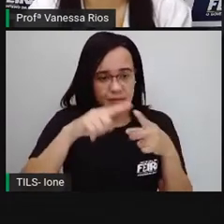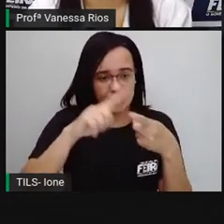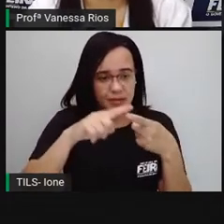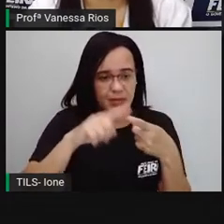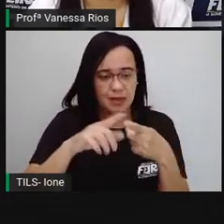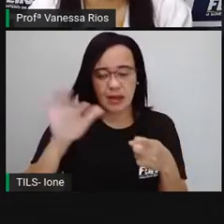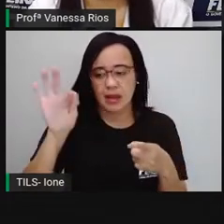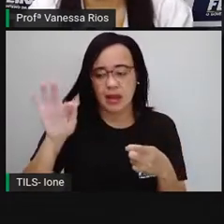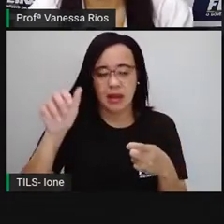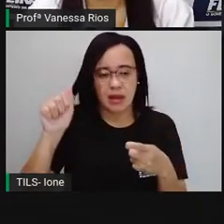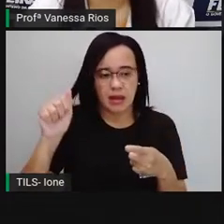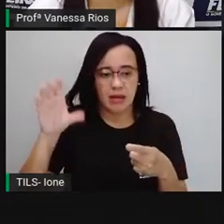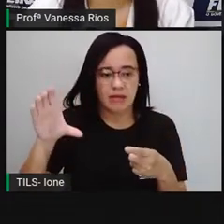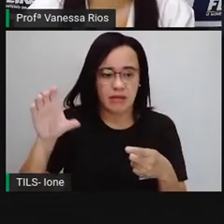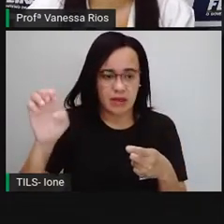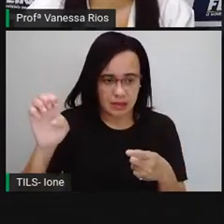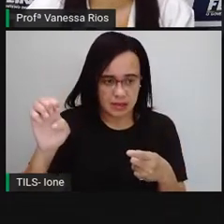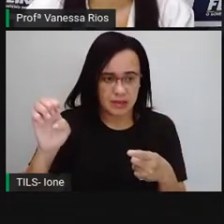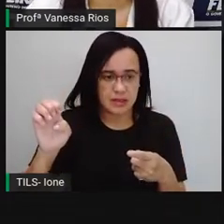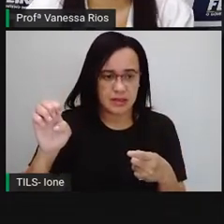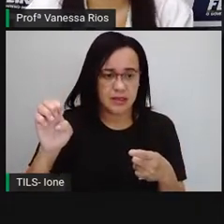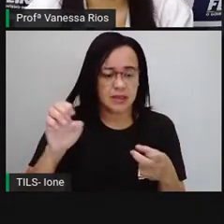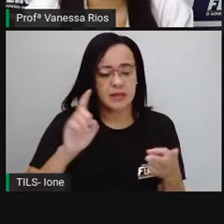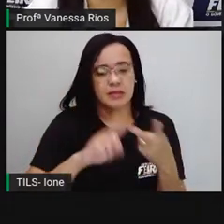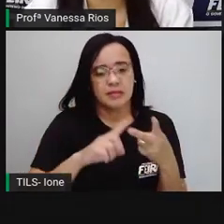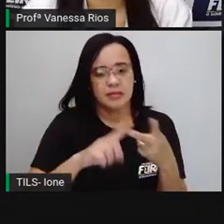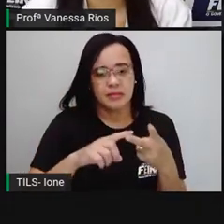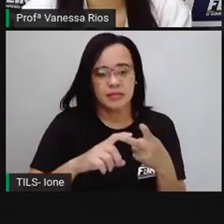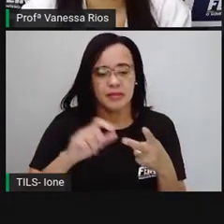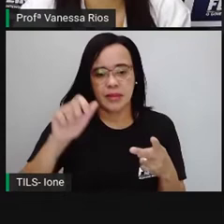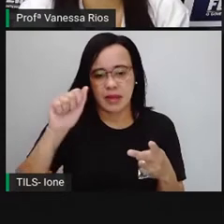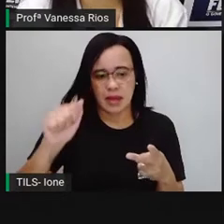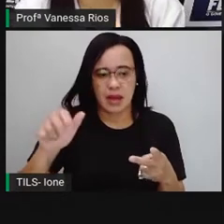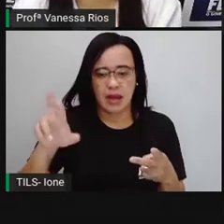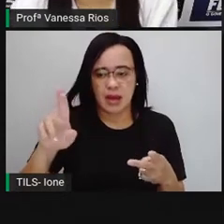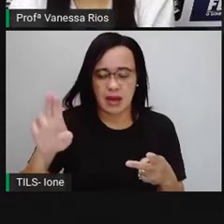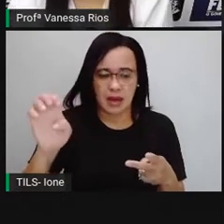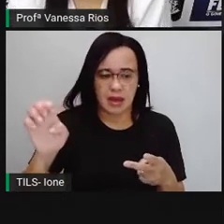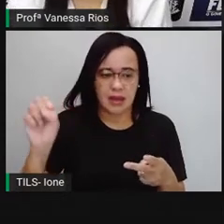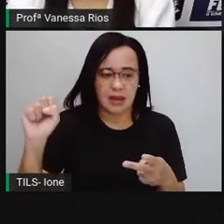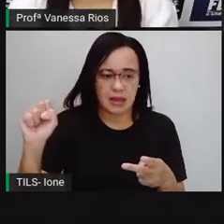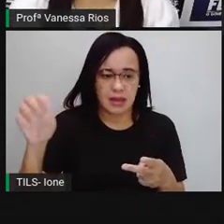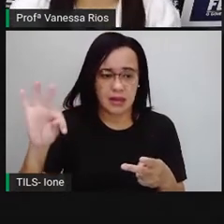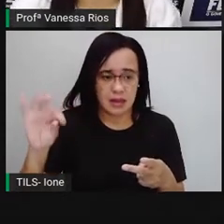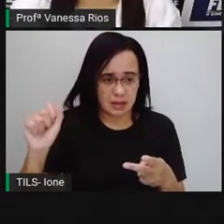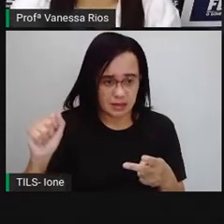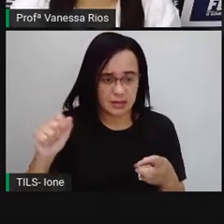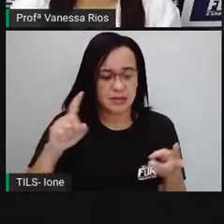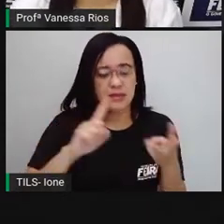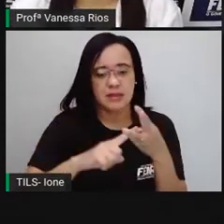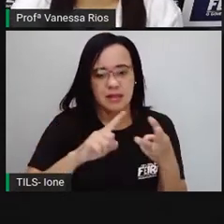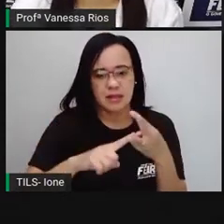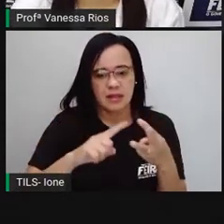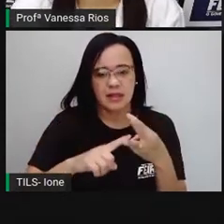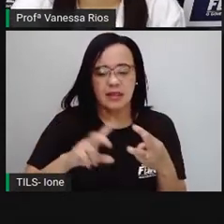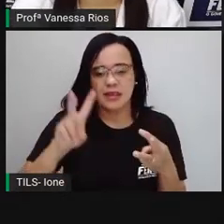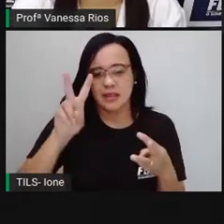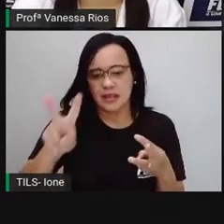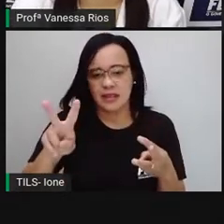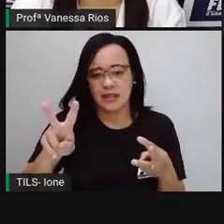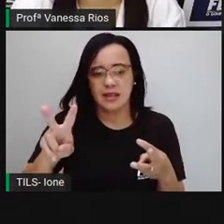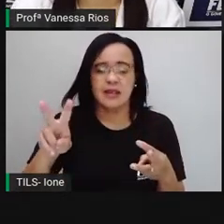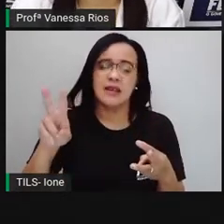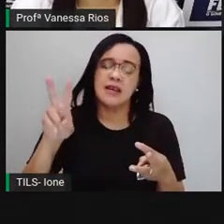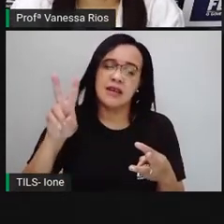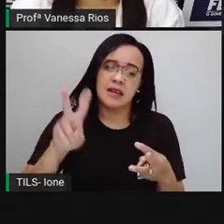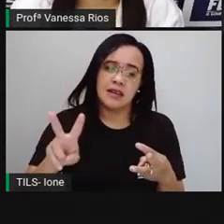o vértice. Esse exemplo aqui que a Pró trouxe do cubo, né, serve bastante para a gente observar o que quer